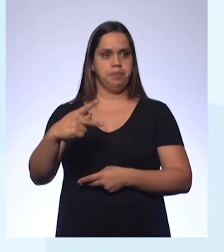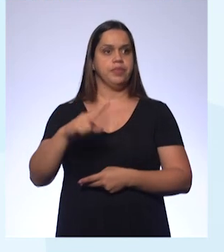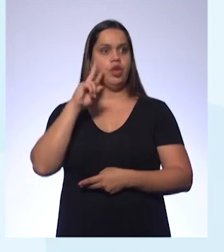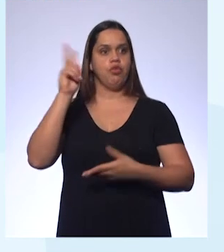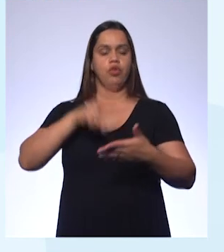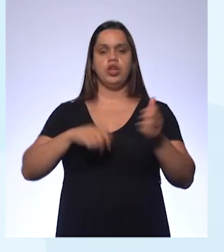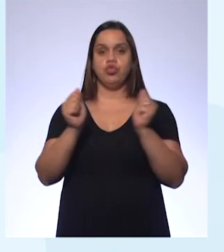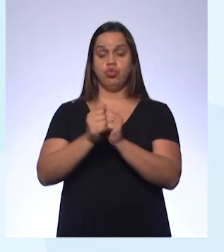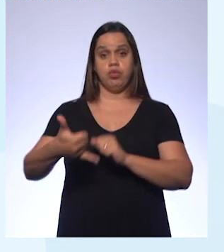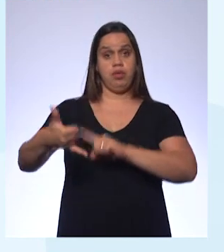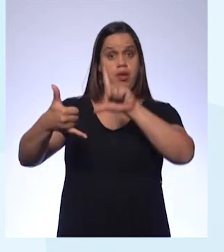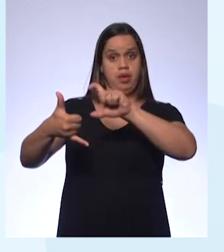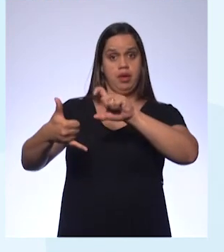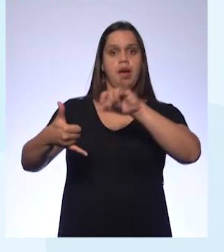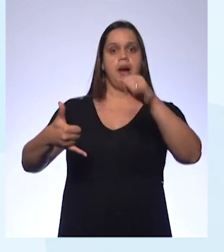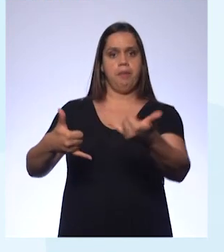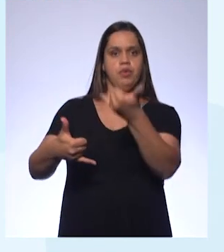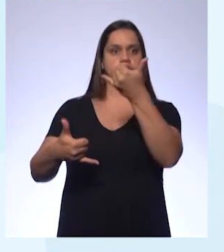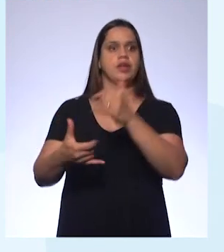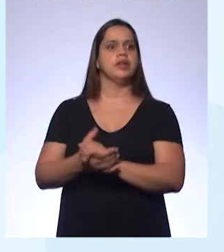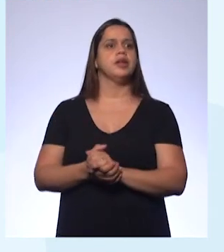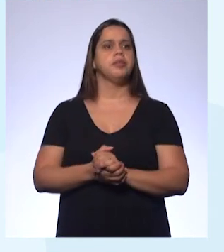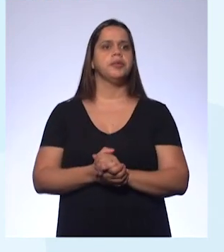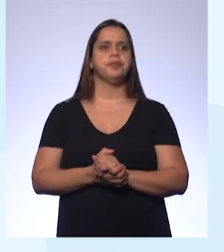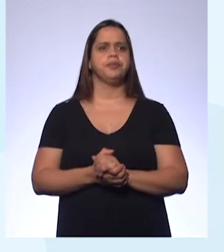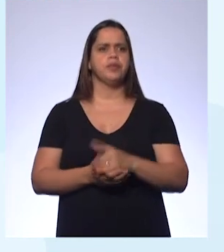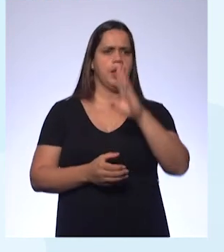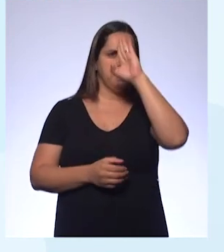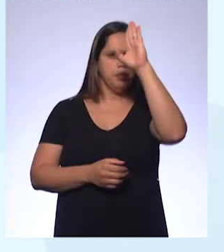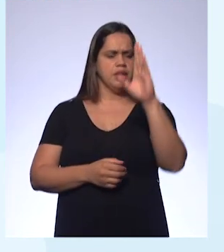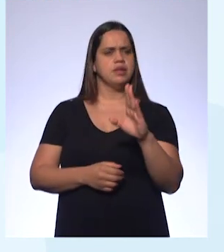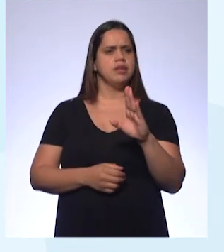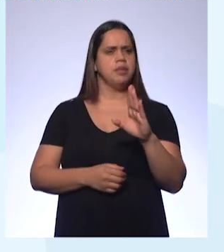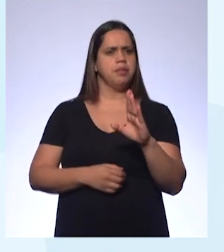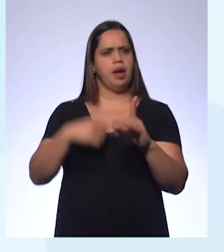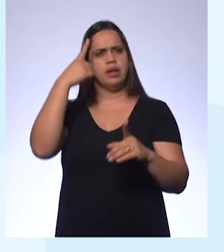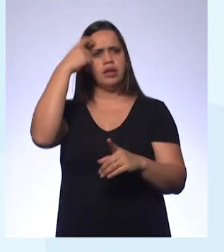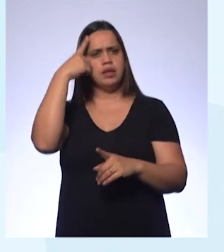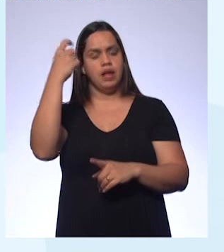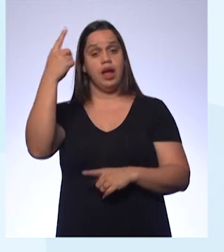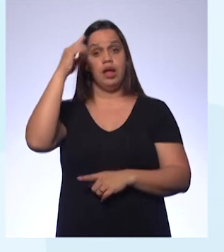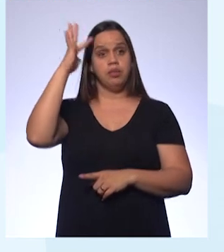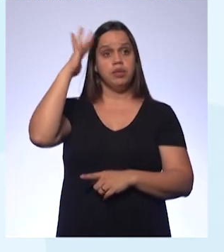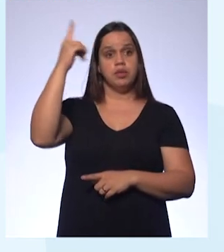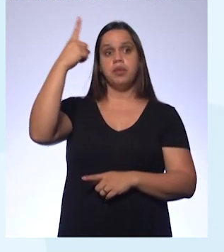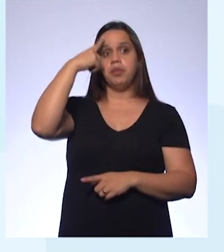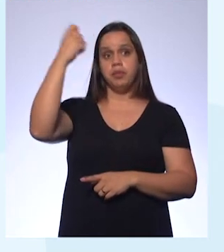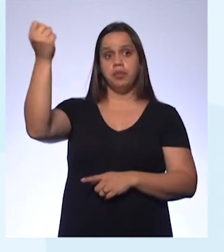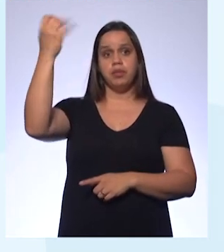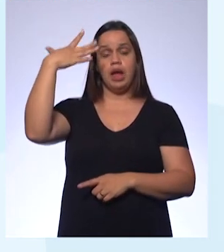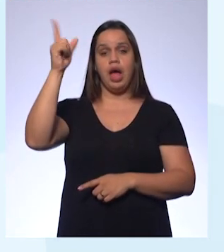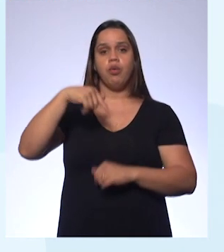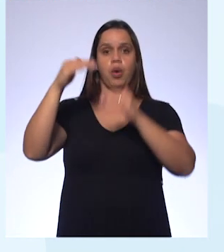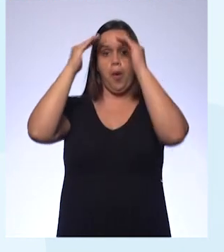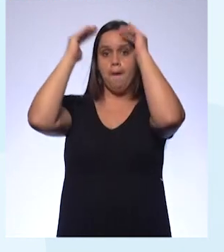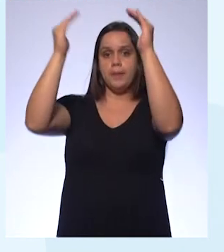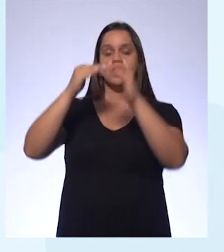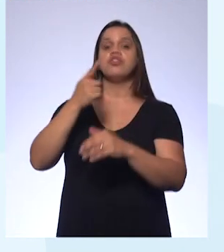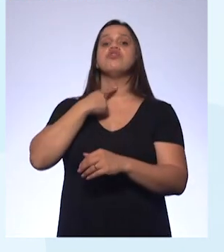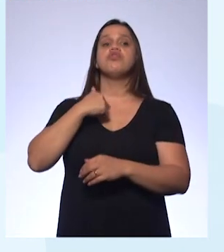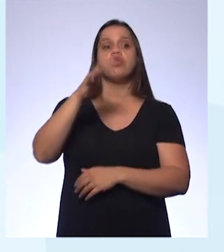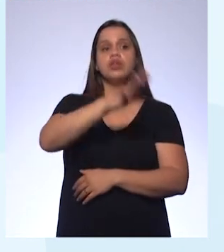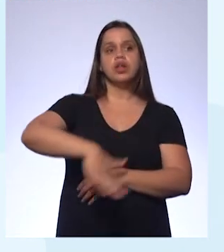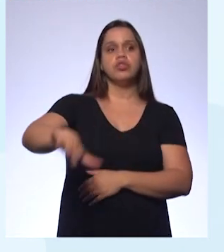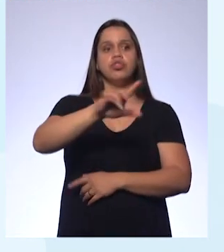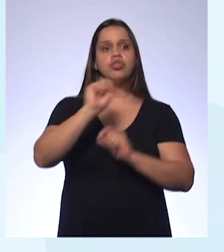quiser dar print da tela, tá? Uma das principais ideias do pensamento iluminista é a obediência à vontade geral, isto é,